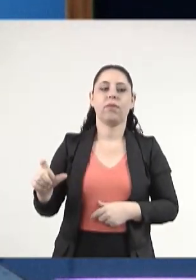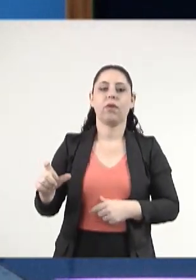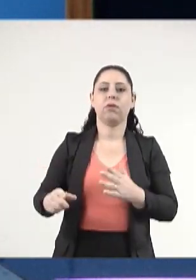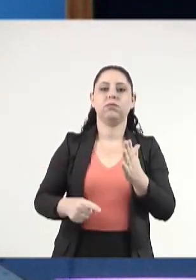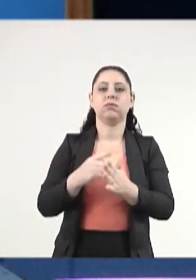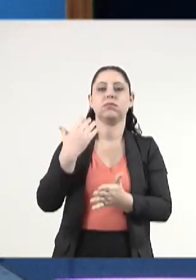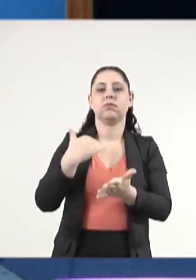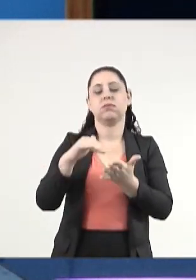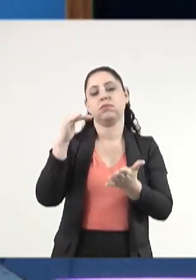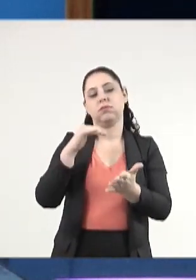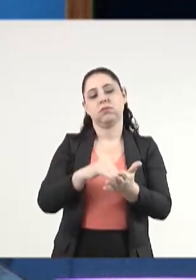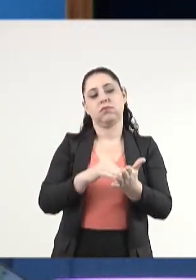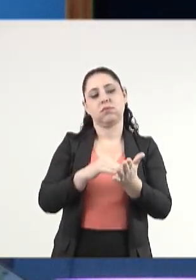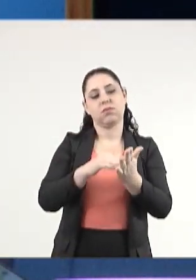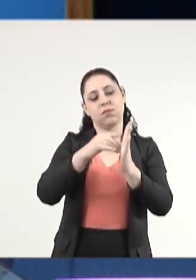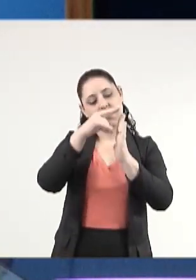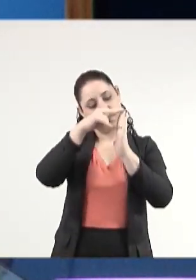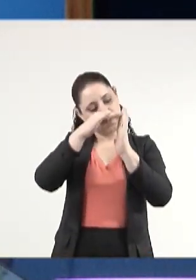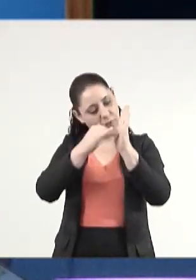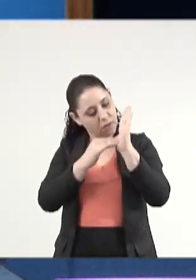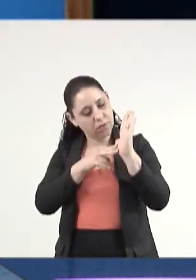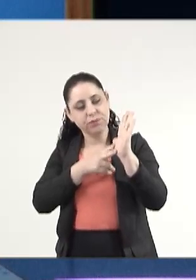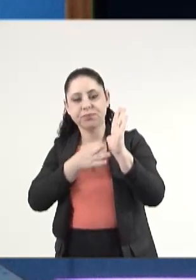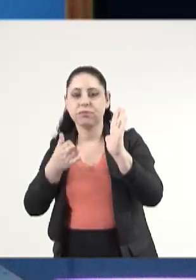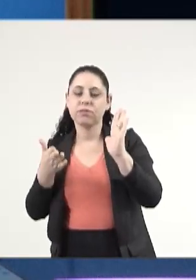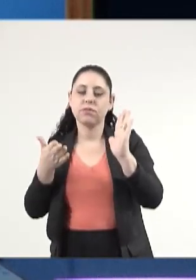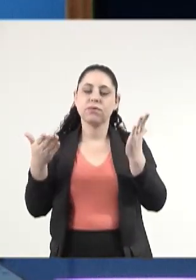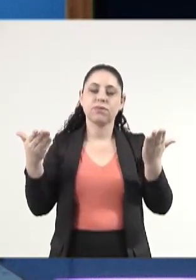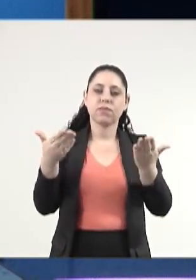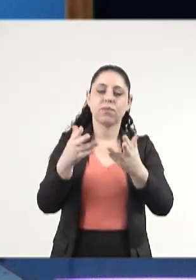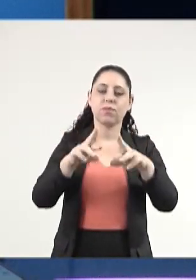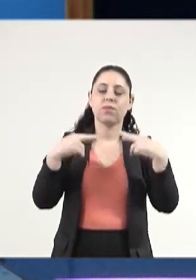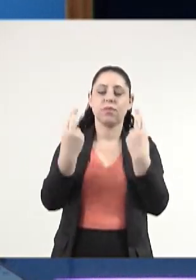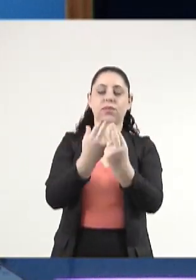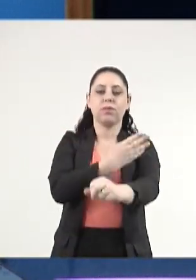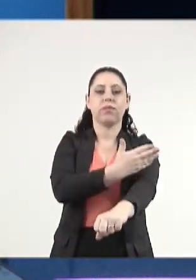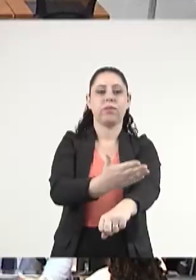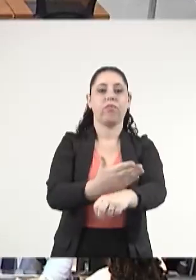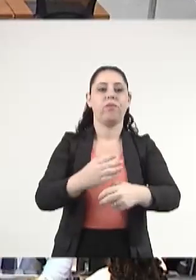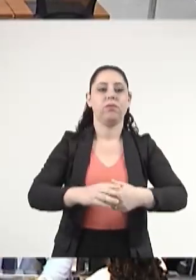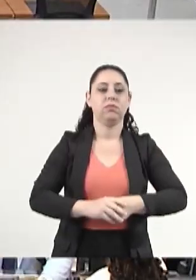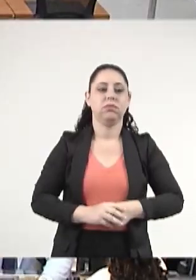palavra, o senhor primeiro secretário para a leitura do expediente.